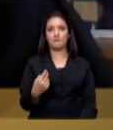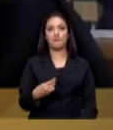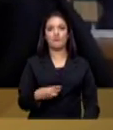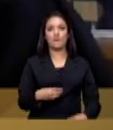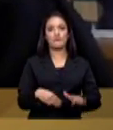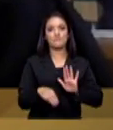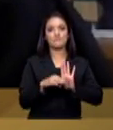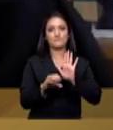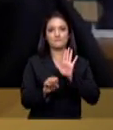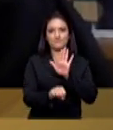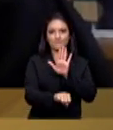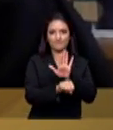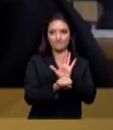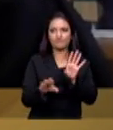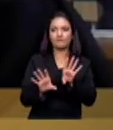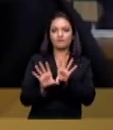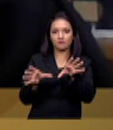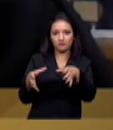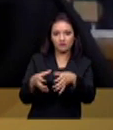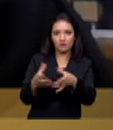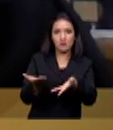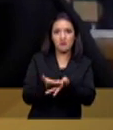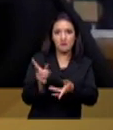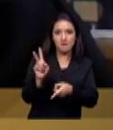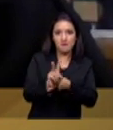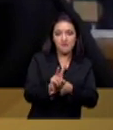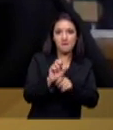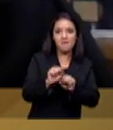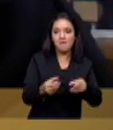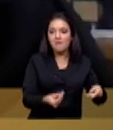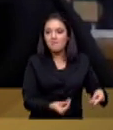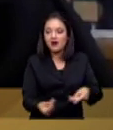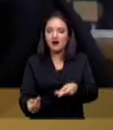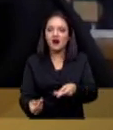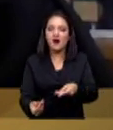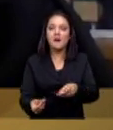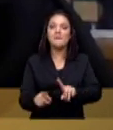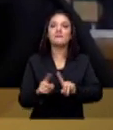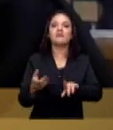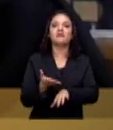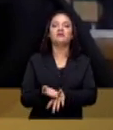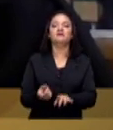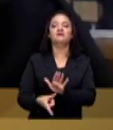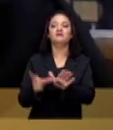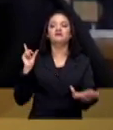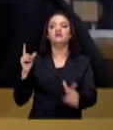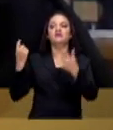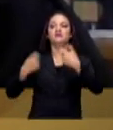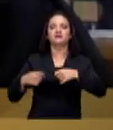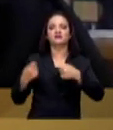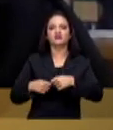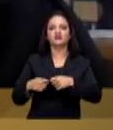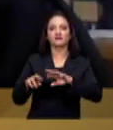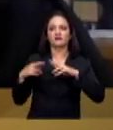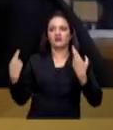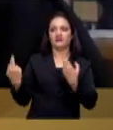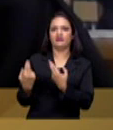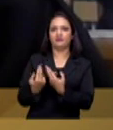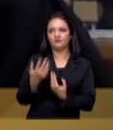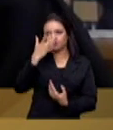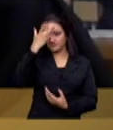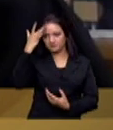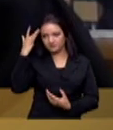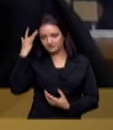segurança coletivo, a liminar só poderá ser concedida após audiência do representante judicial da pessoa jurídica de